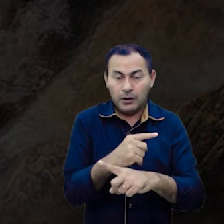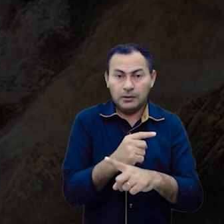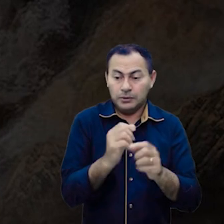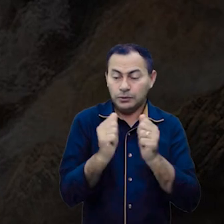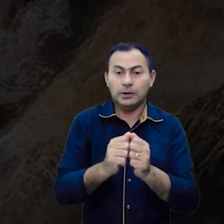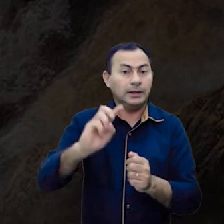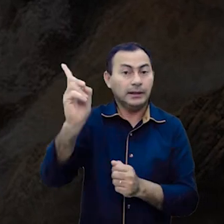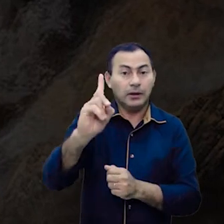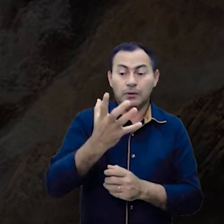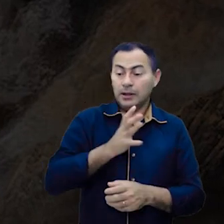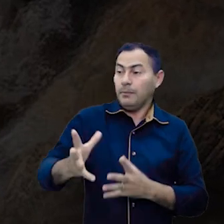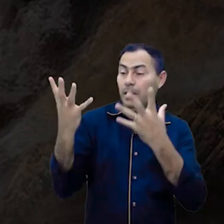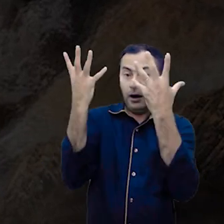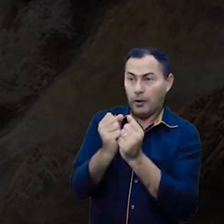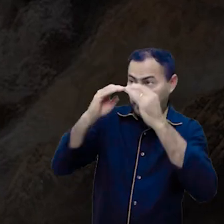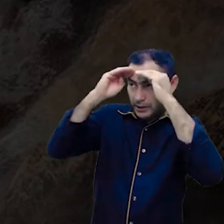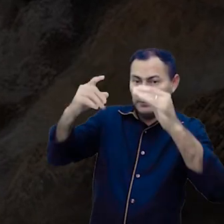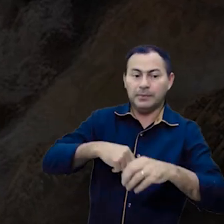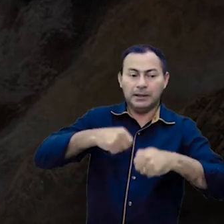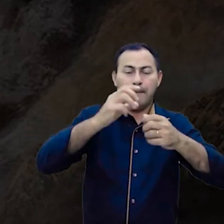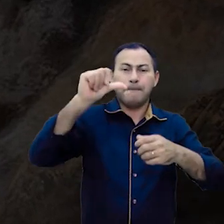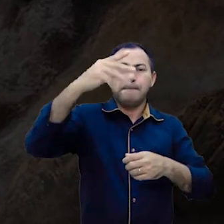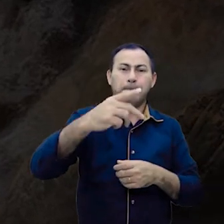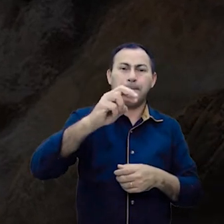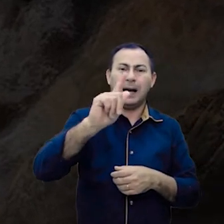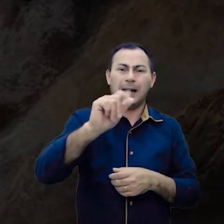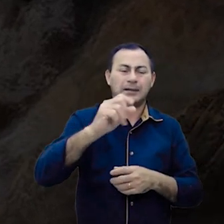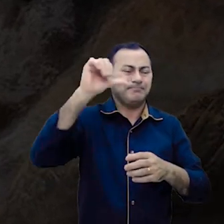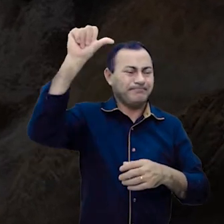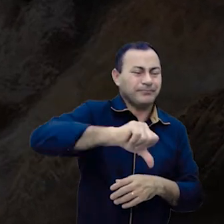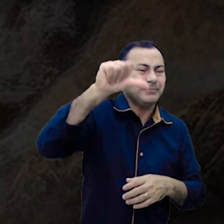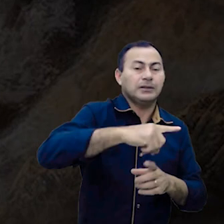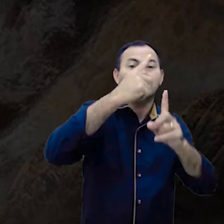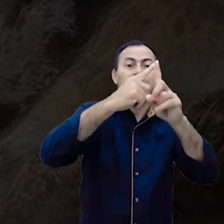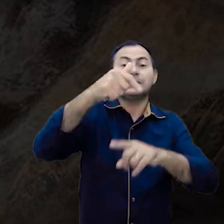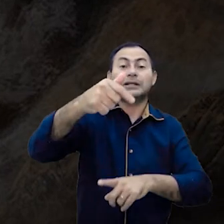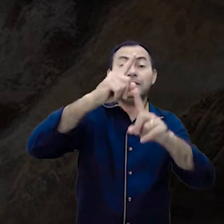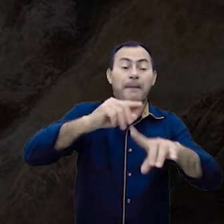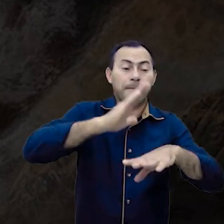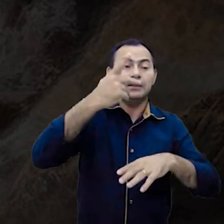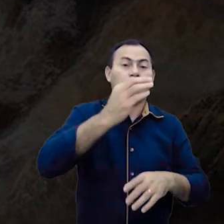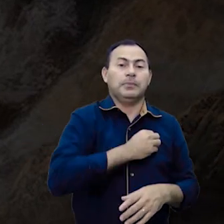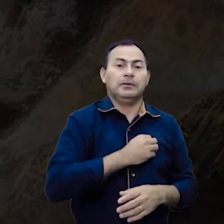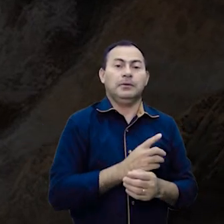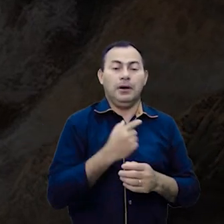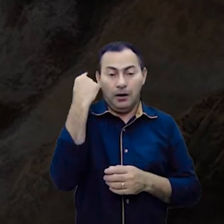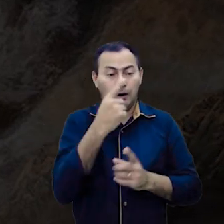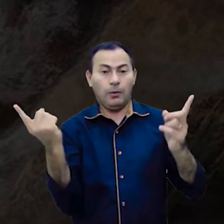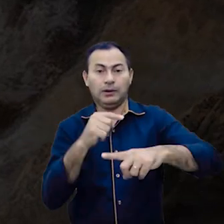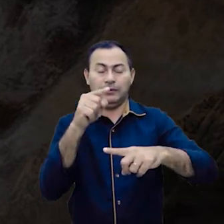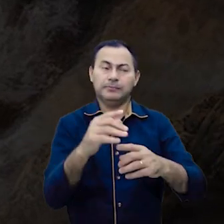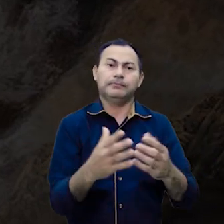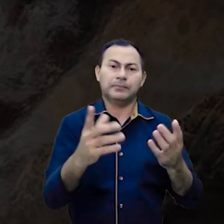contrariamente para comigo e não me quiseres ouvir estarei praga Sete Vezes Mais conforme os vossos pecados e porém